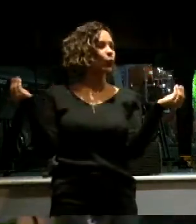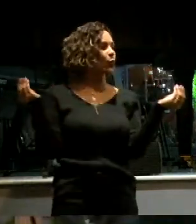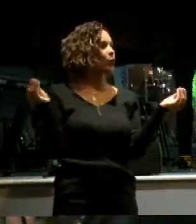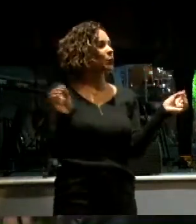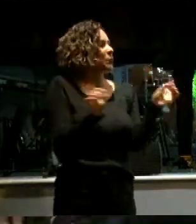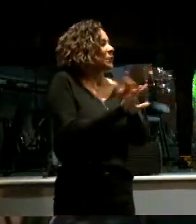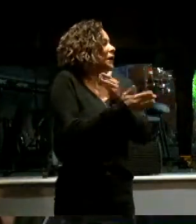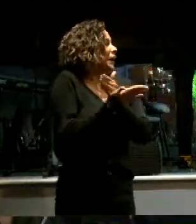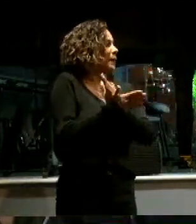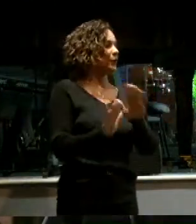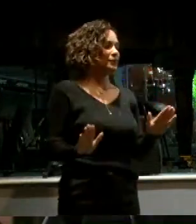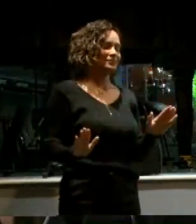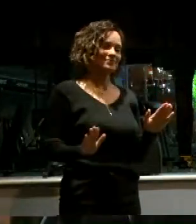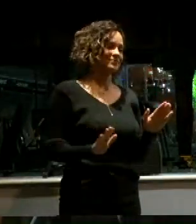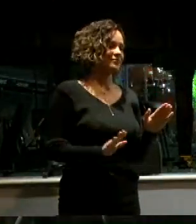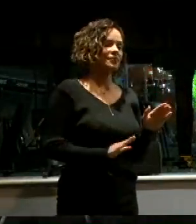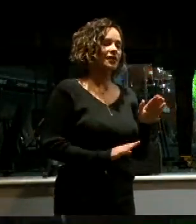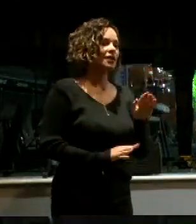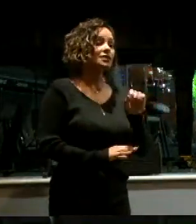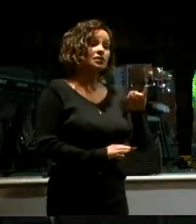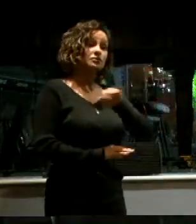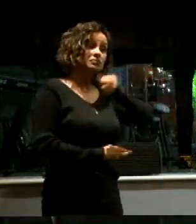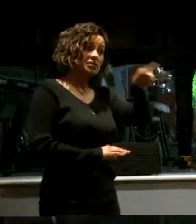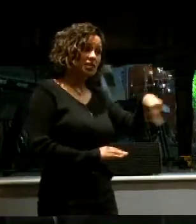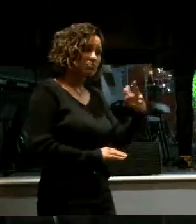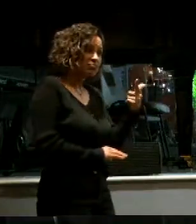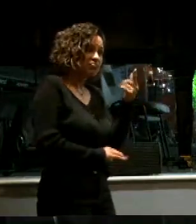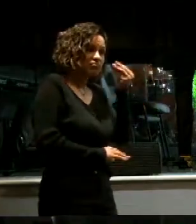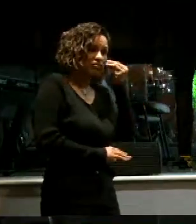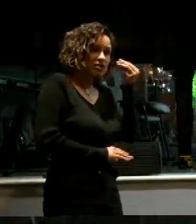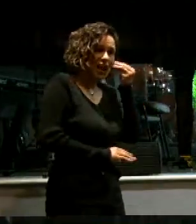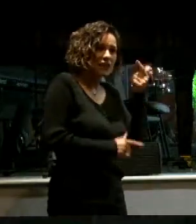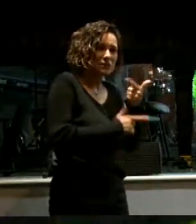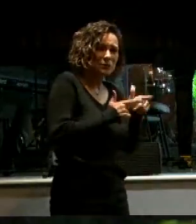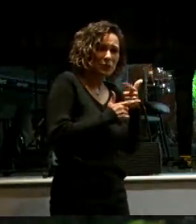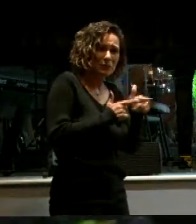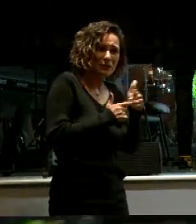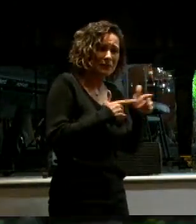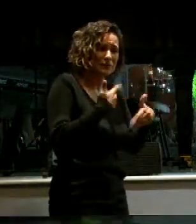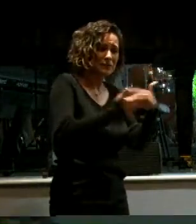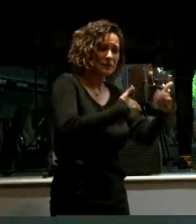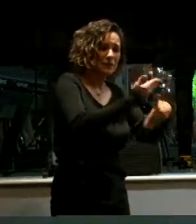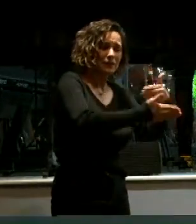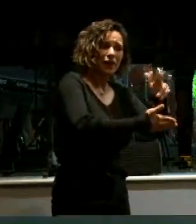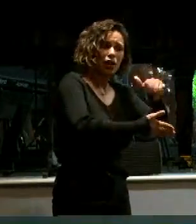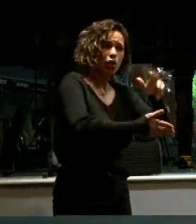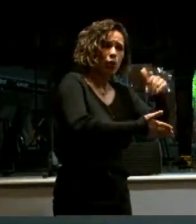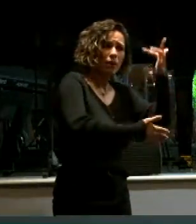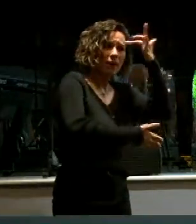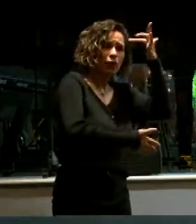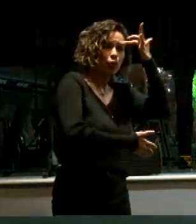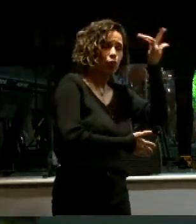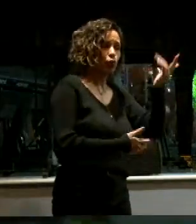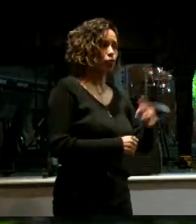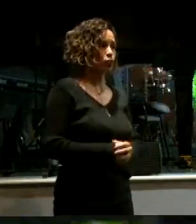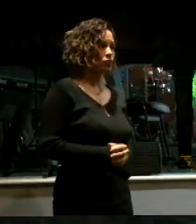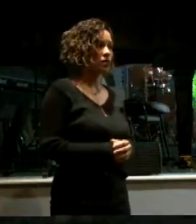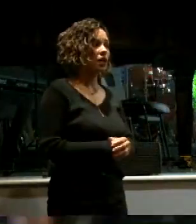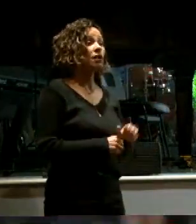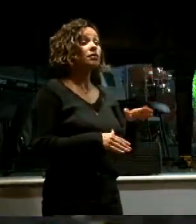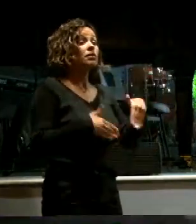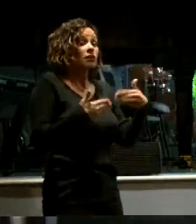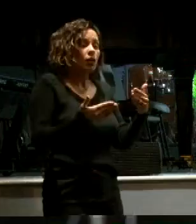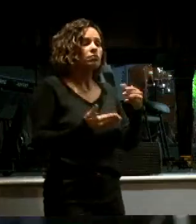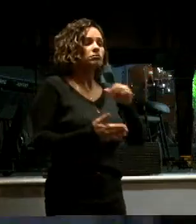Você nunca vai crescer se não vierem os testes. Então, quando os testes vierem, ao invés de você choramingar,